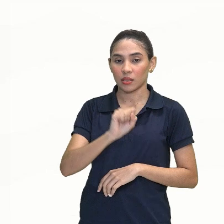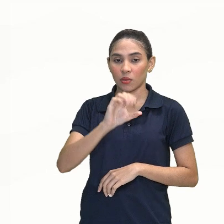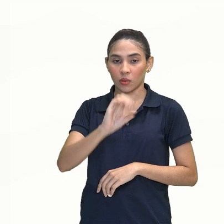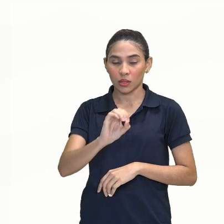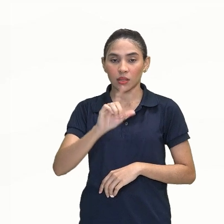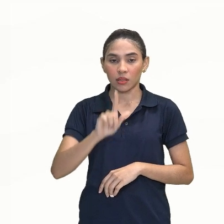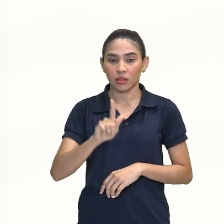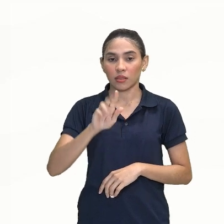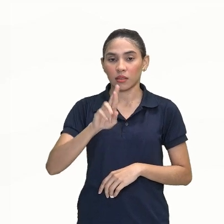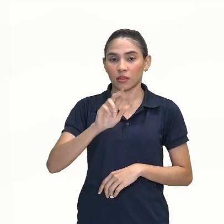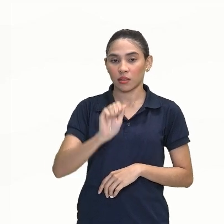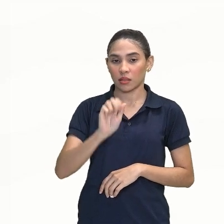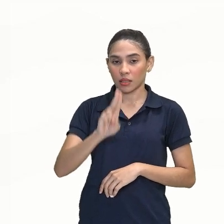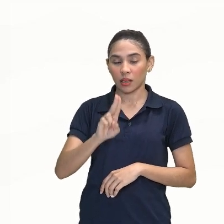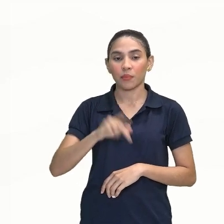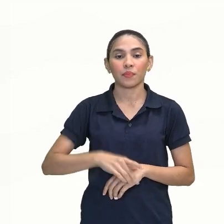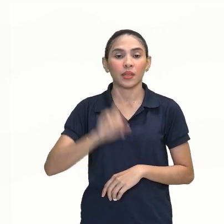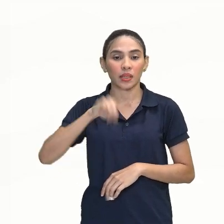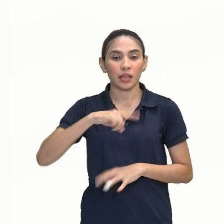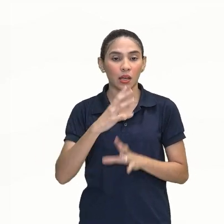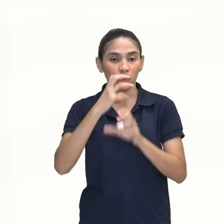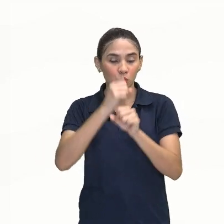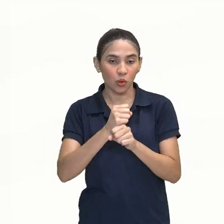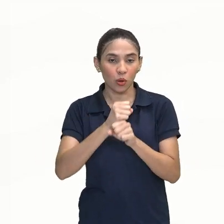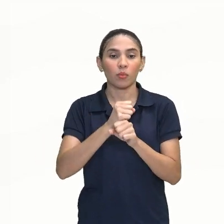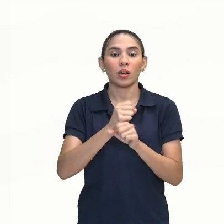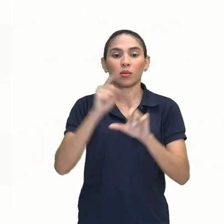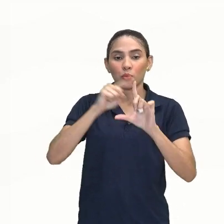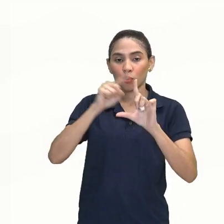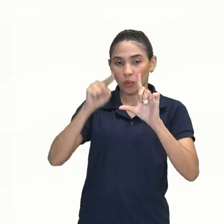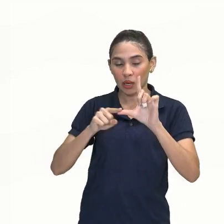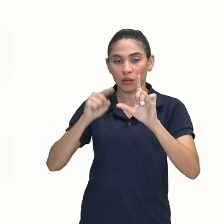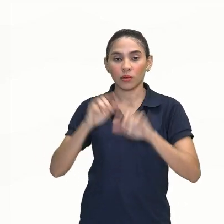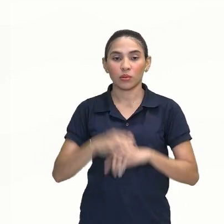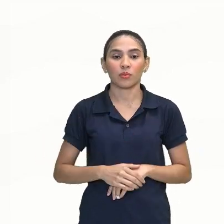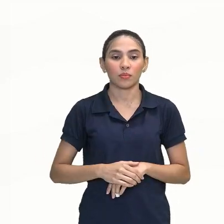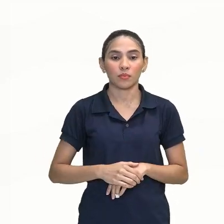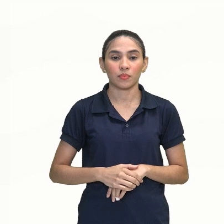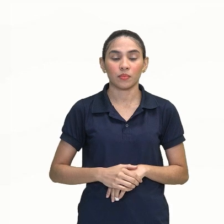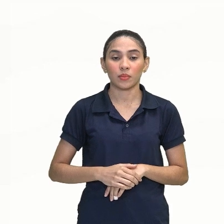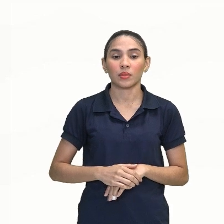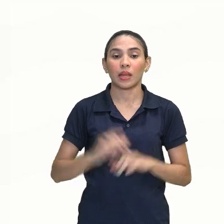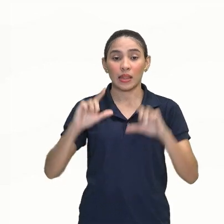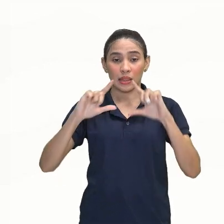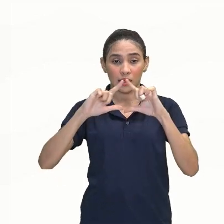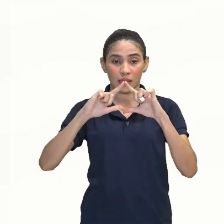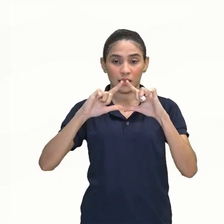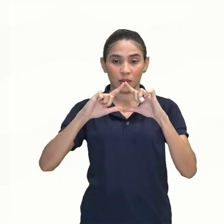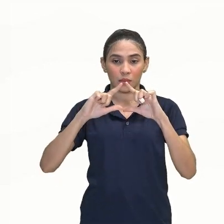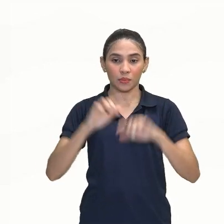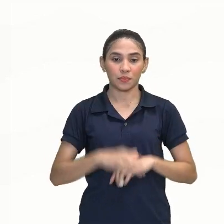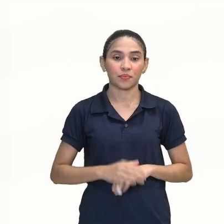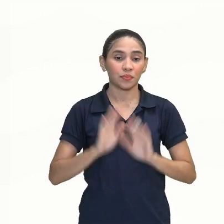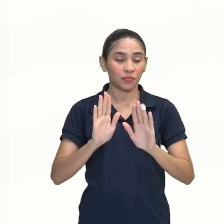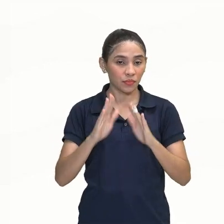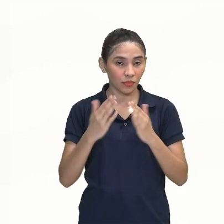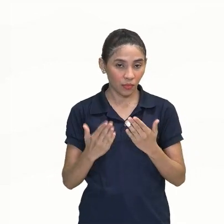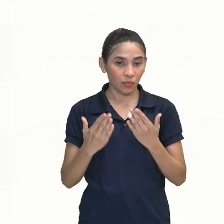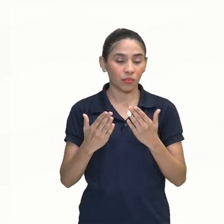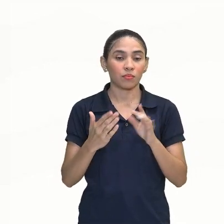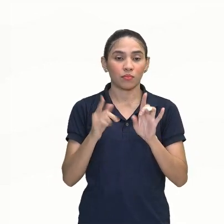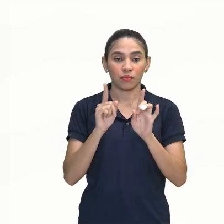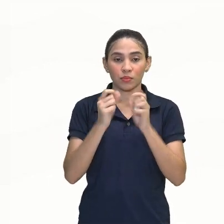180 graus, que é a soma dos ângulos internos de um triângulo. Como eu acabei de dizer,